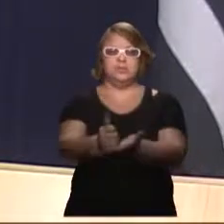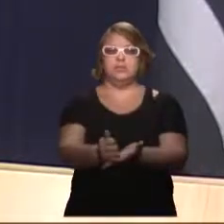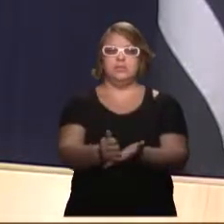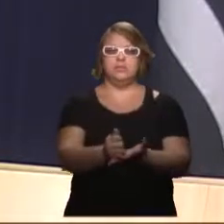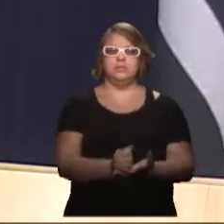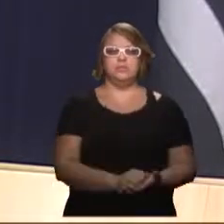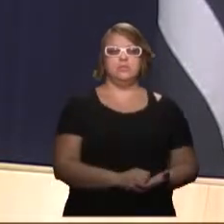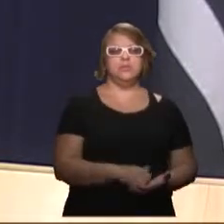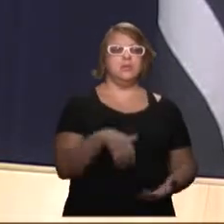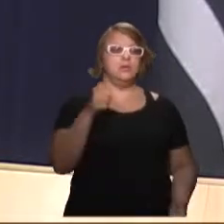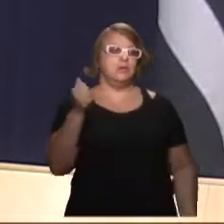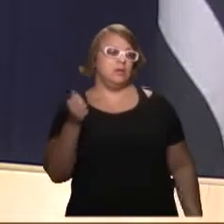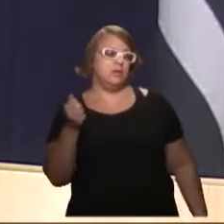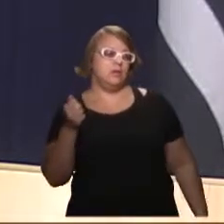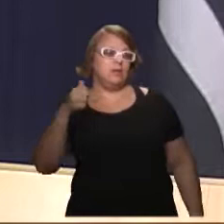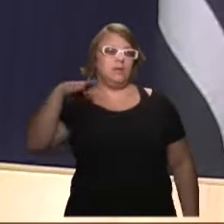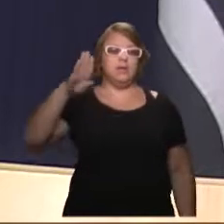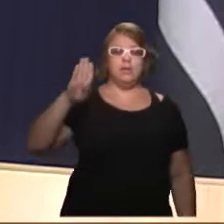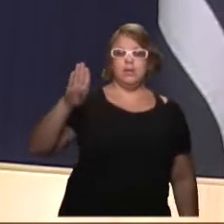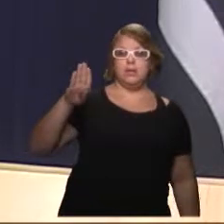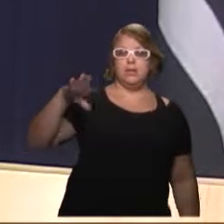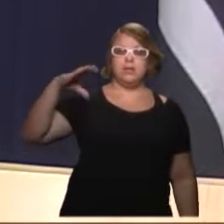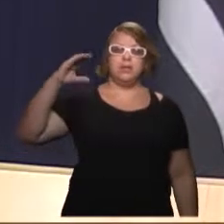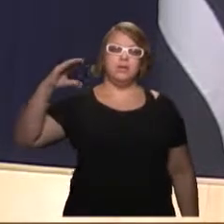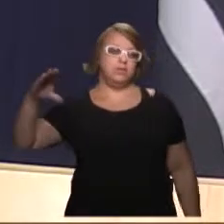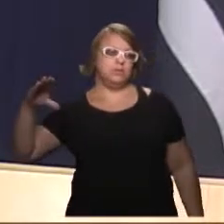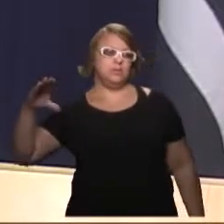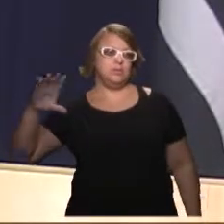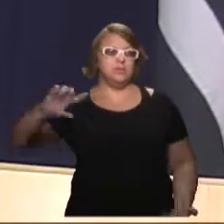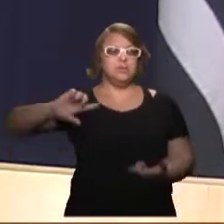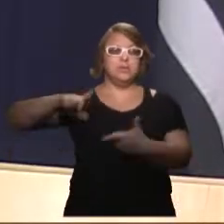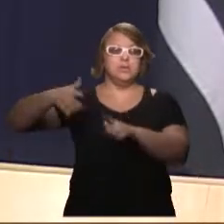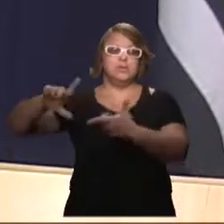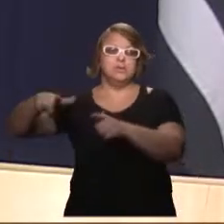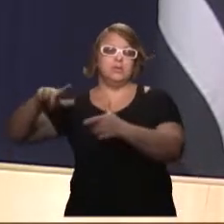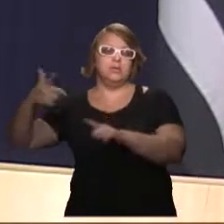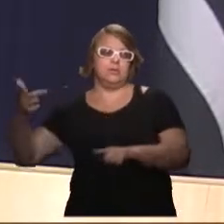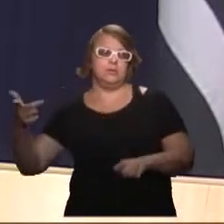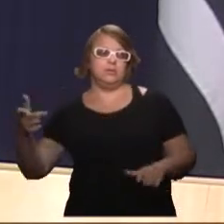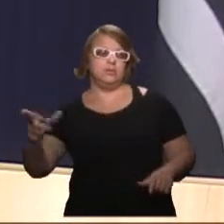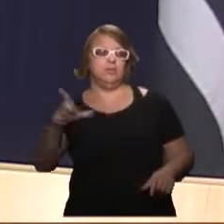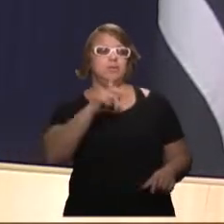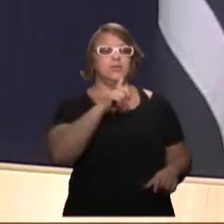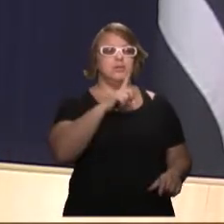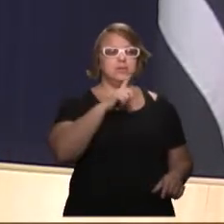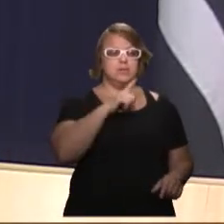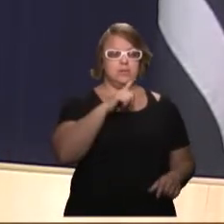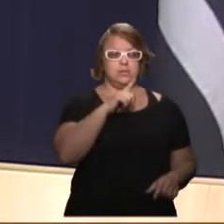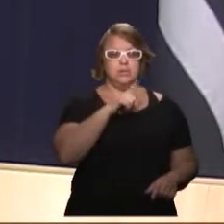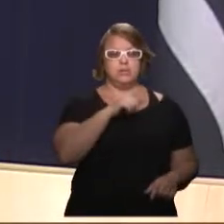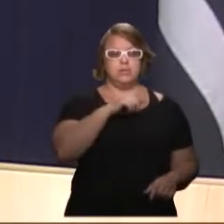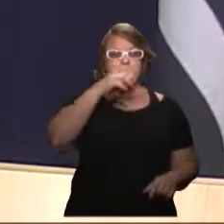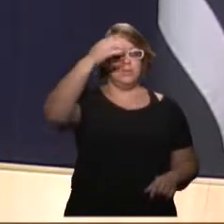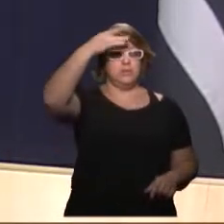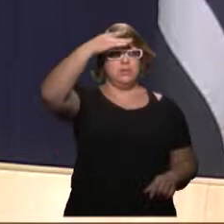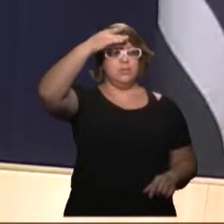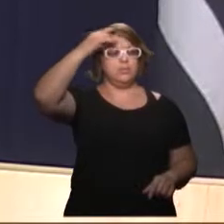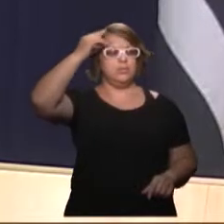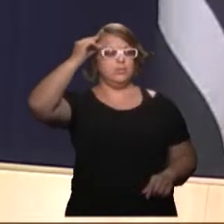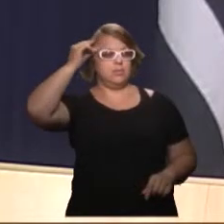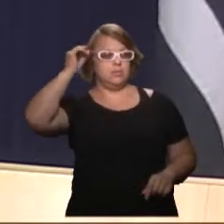aonde. Nós temos aí alguns exemplos de pessoas que conseguiram, por exemplo, fazer o